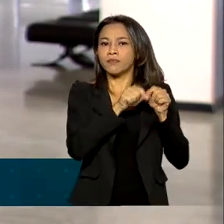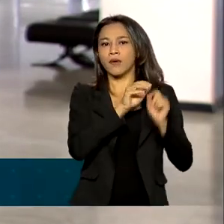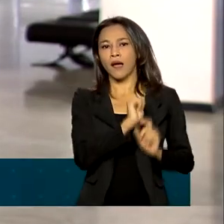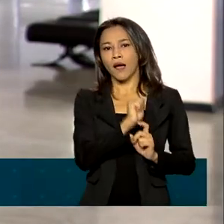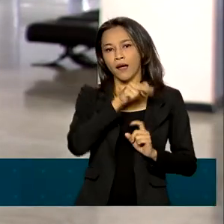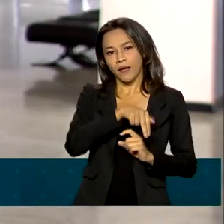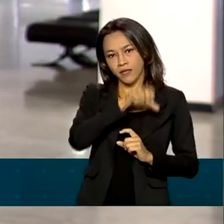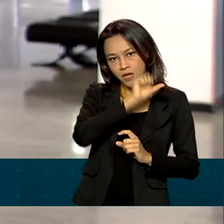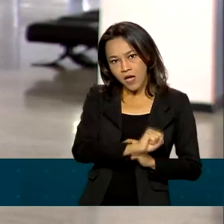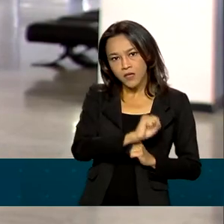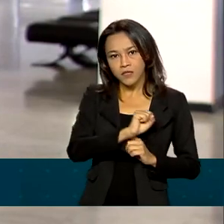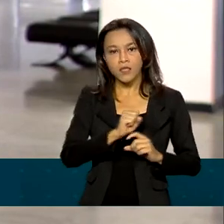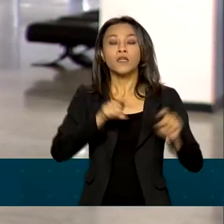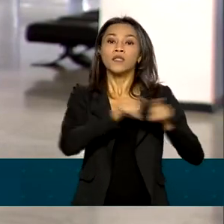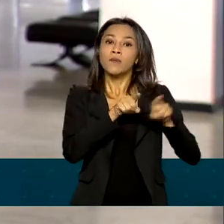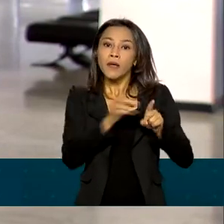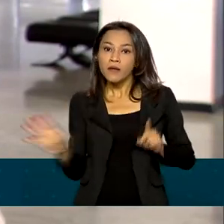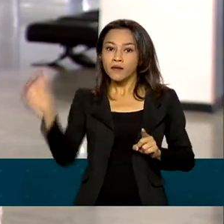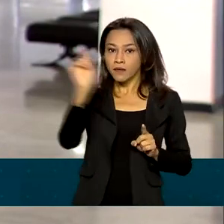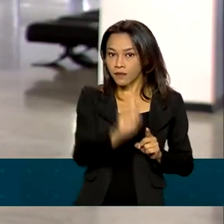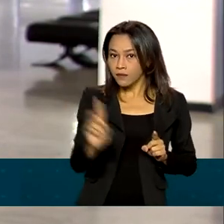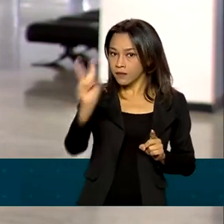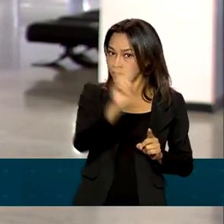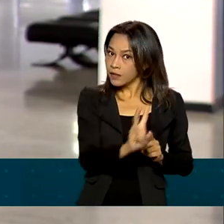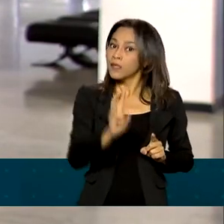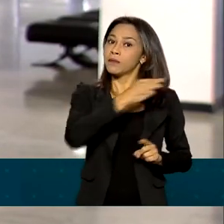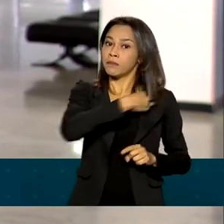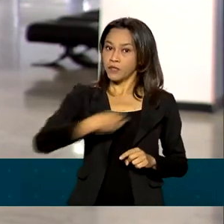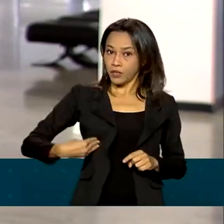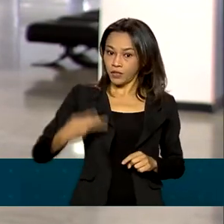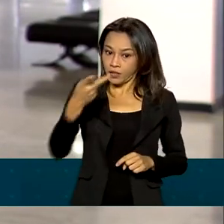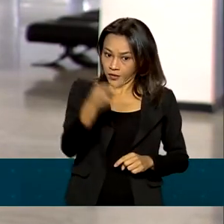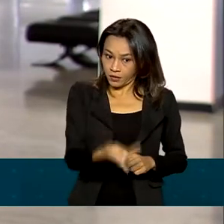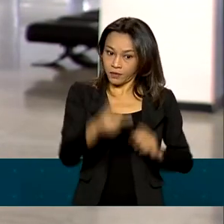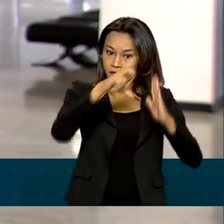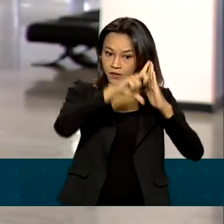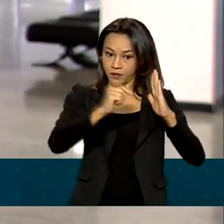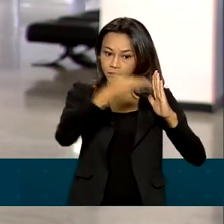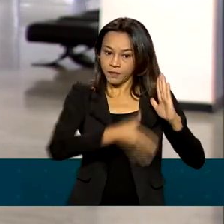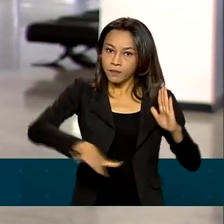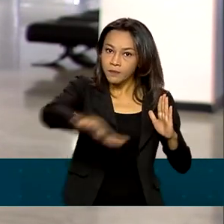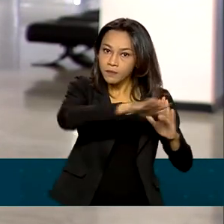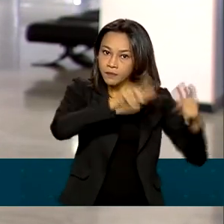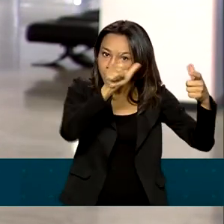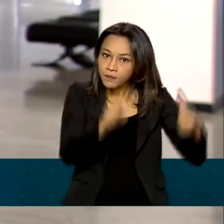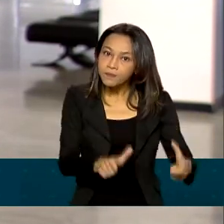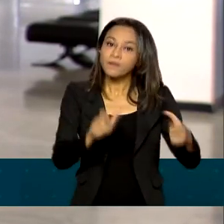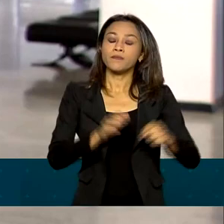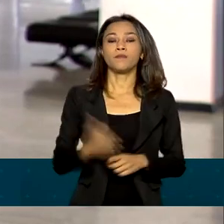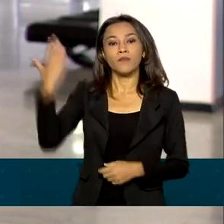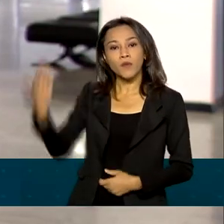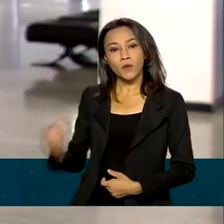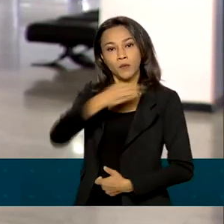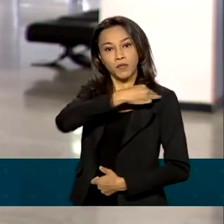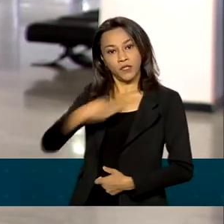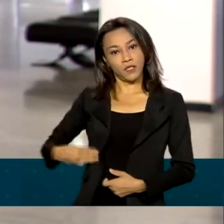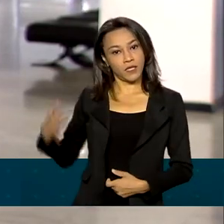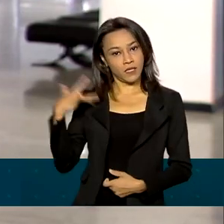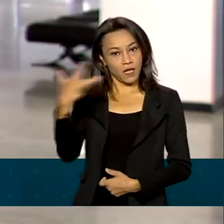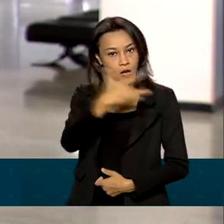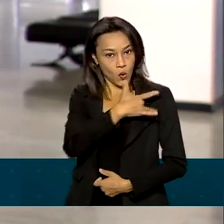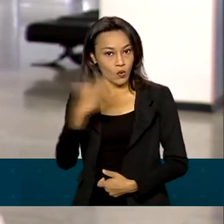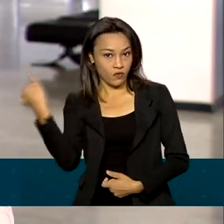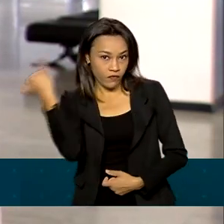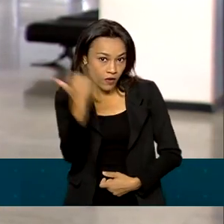Suplementar, ANS, e ministros aqui no Palácio do Planalto. Segundo o ministro da Saúde, Marcelo Queiroga, como ainda